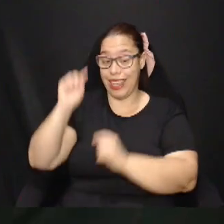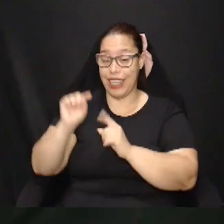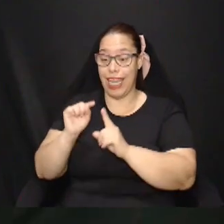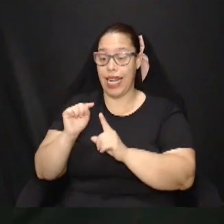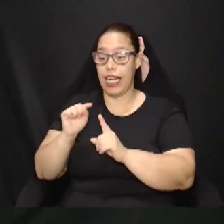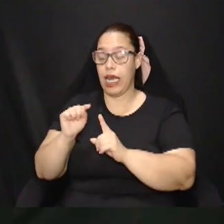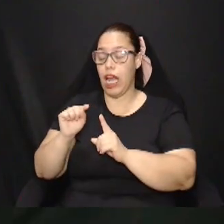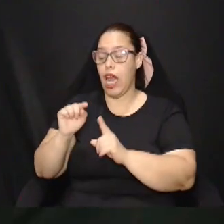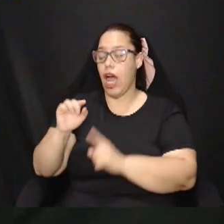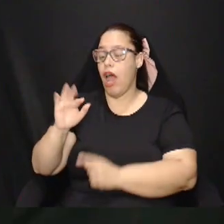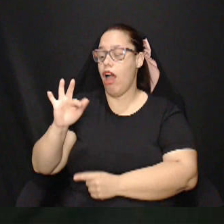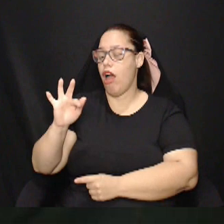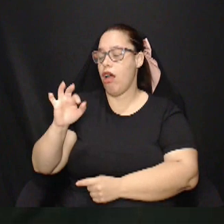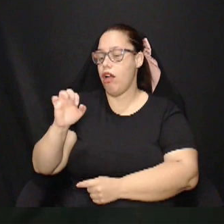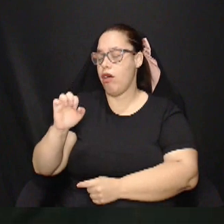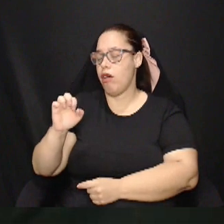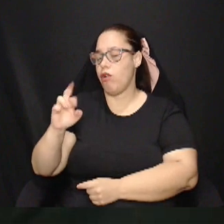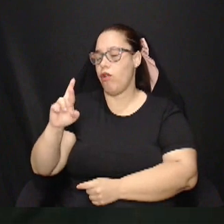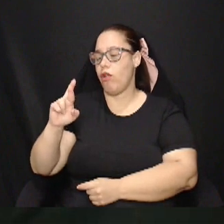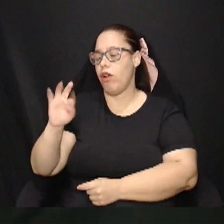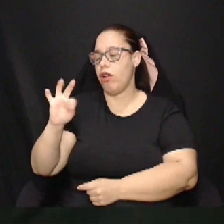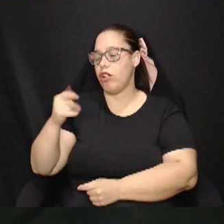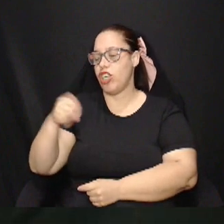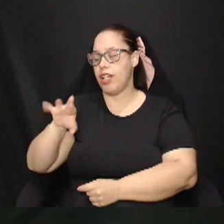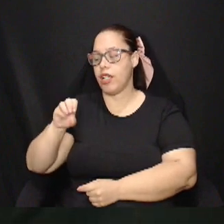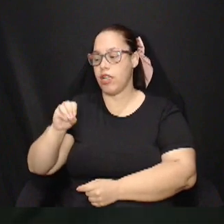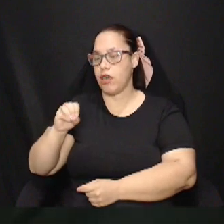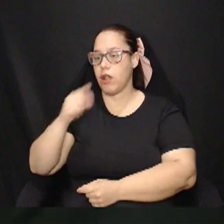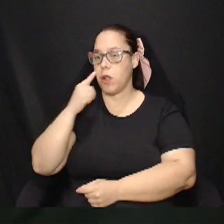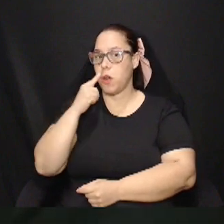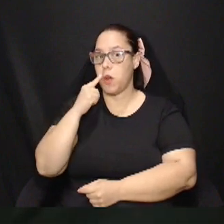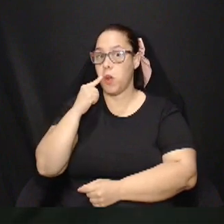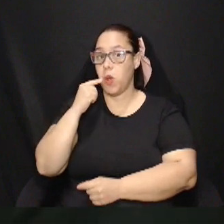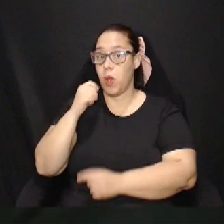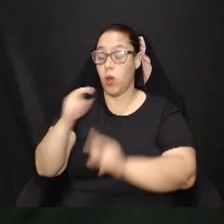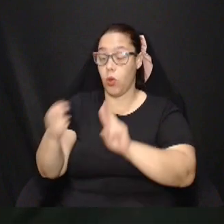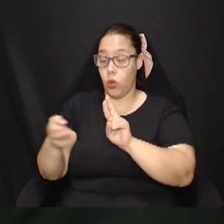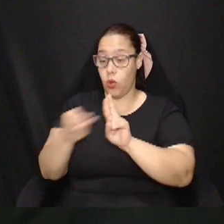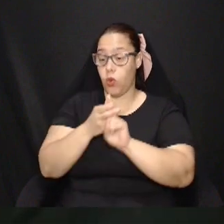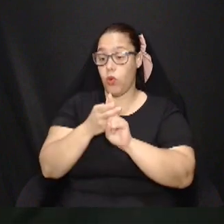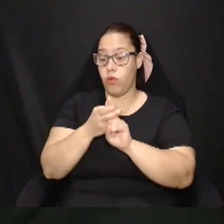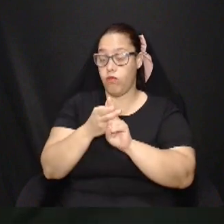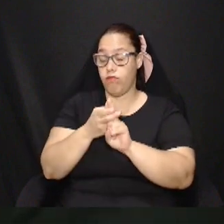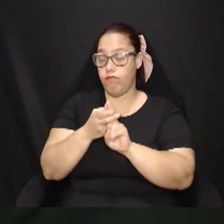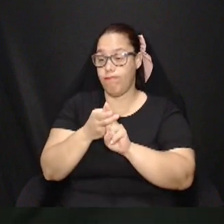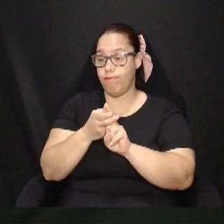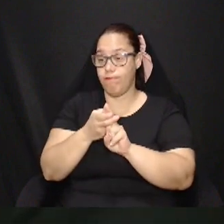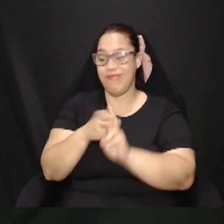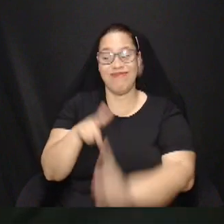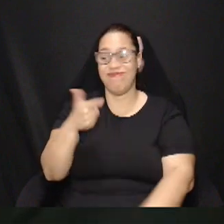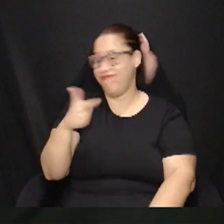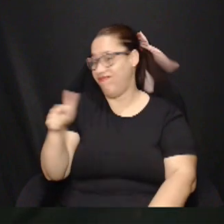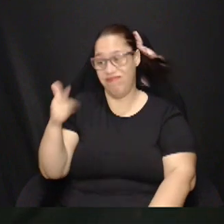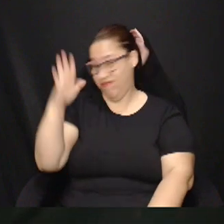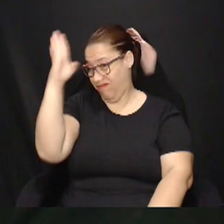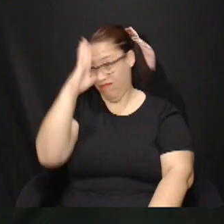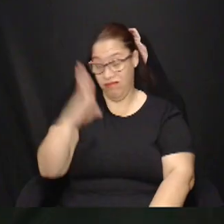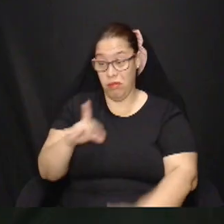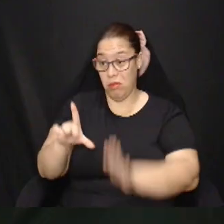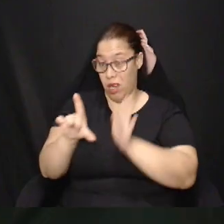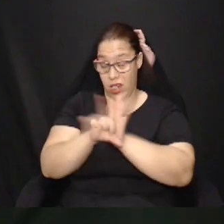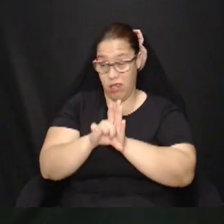é expert no assunto. O Sistema Único de Saúde, a gente não tem no Brasil uma lei